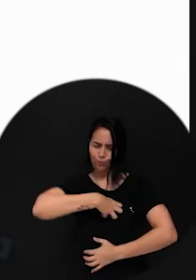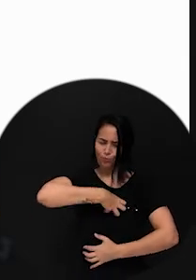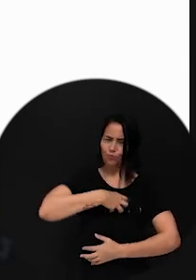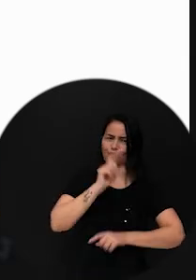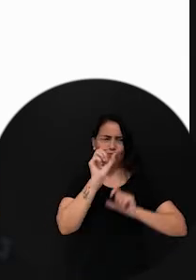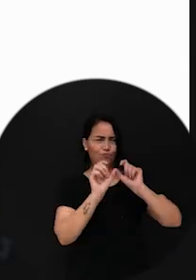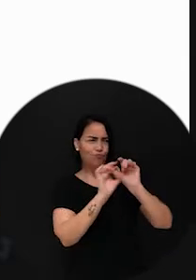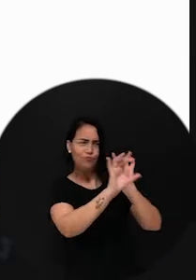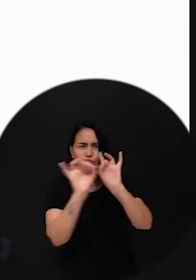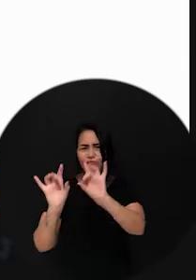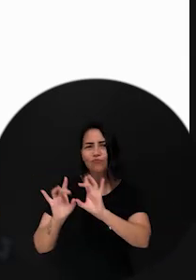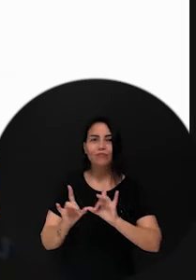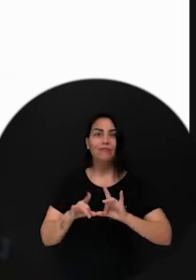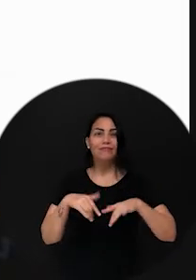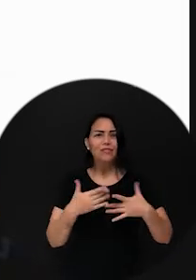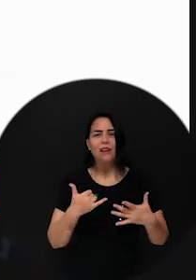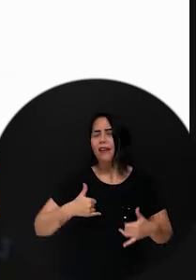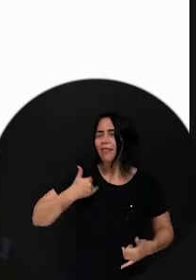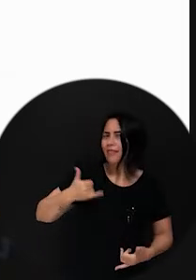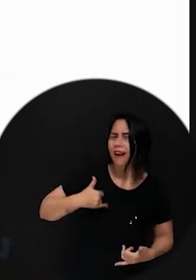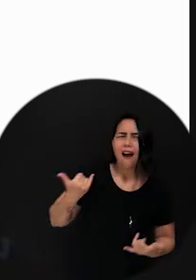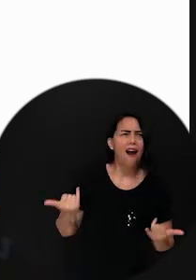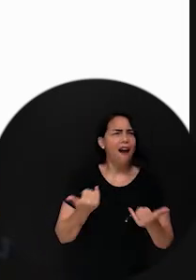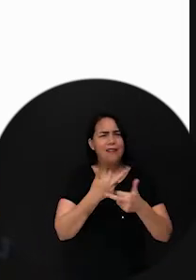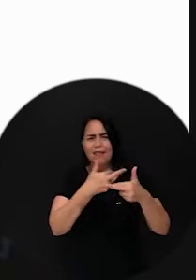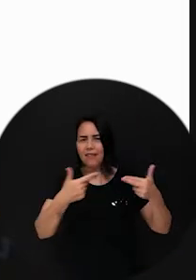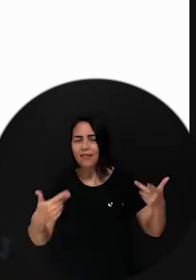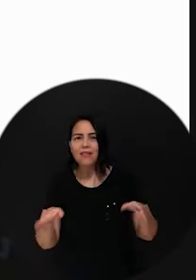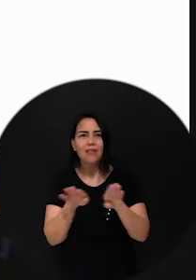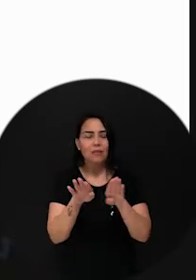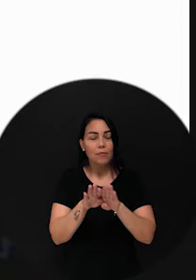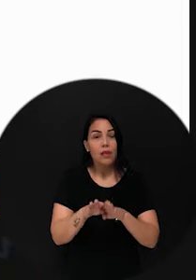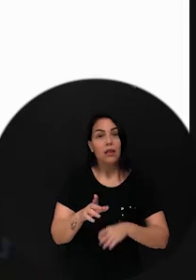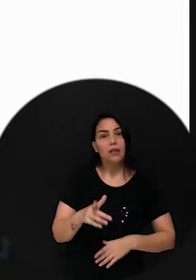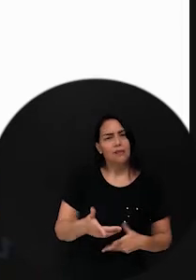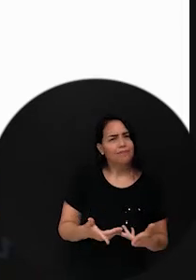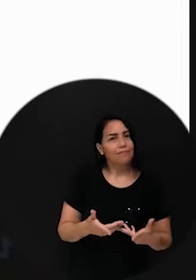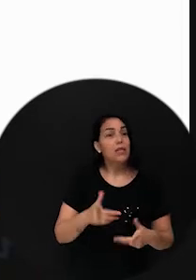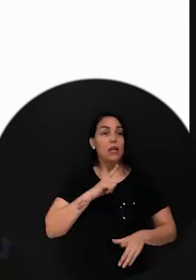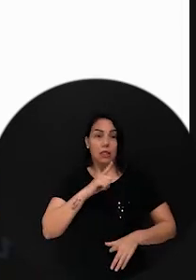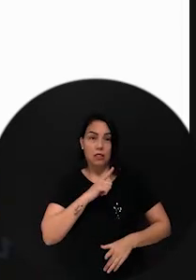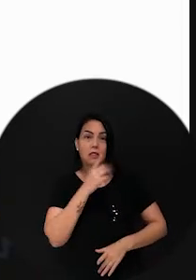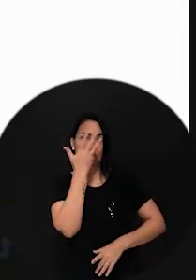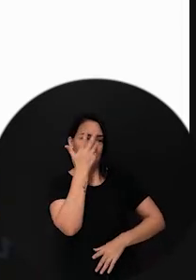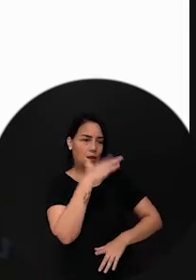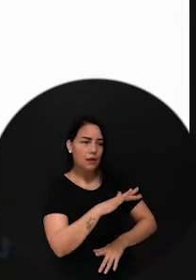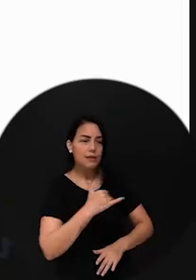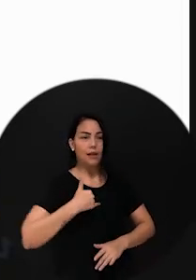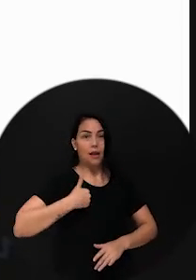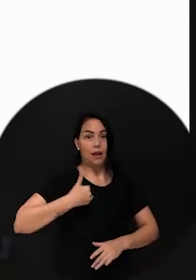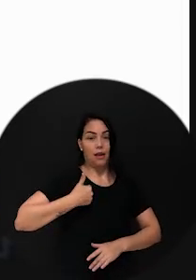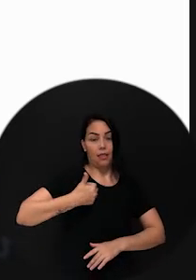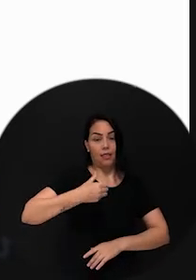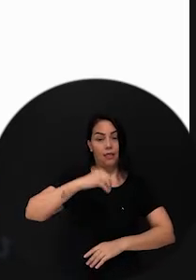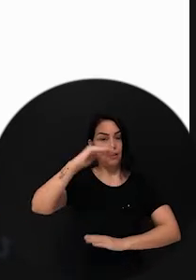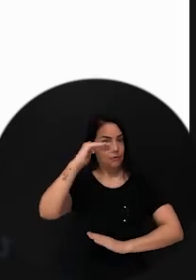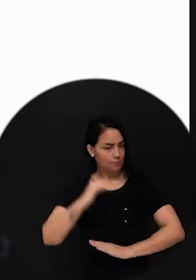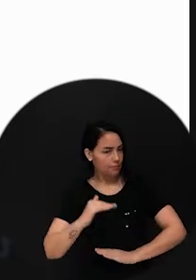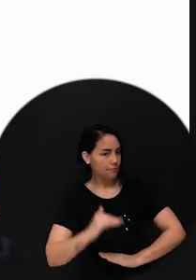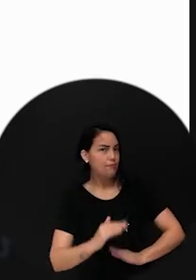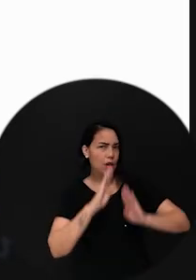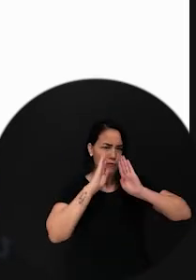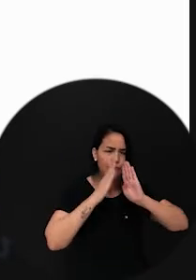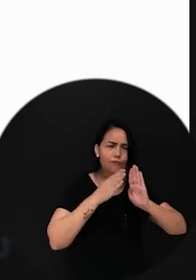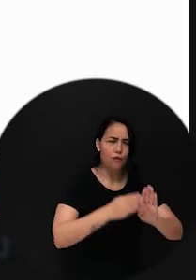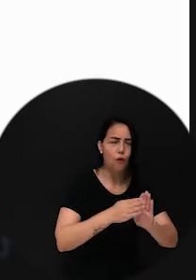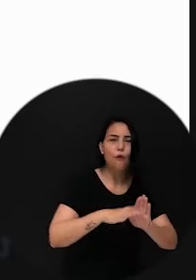musicalização infantil, né, que são para as crianças com menos de 10 anos, tá? Então, todos os outros instrumentos são oferecidos de forma